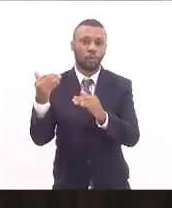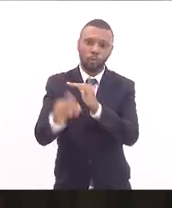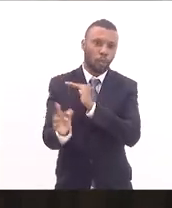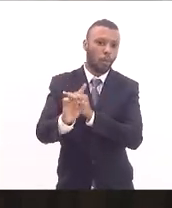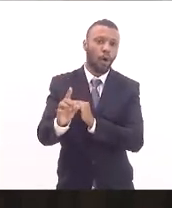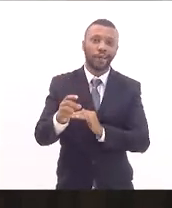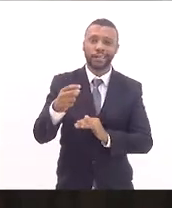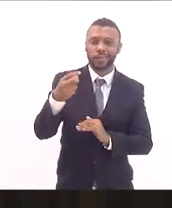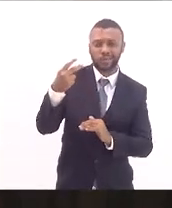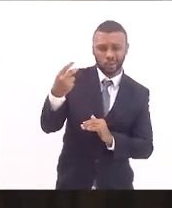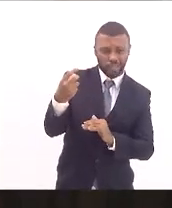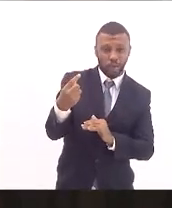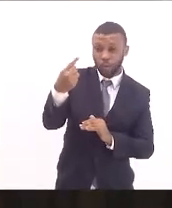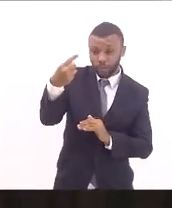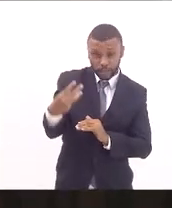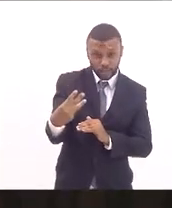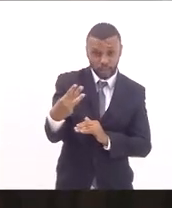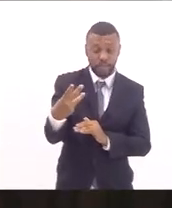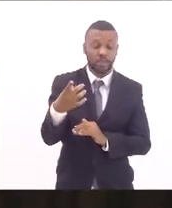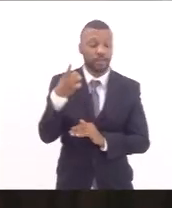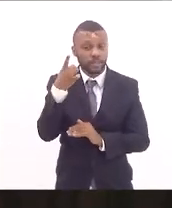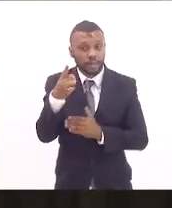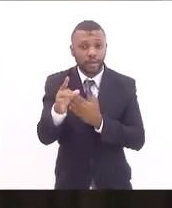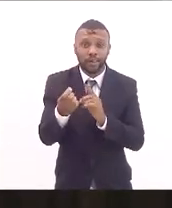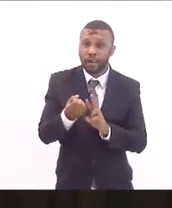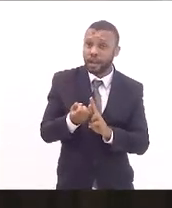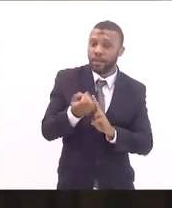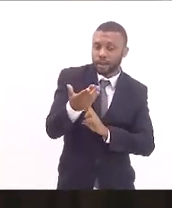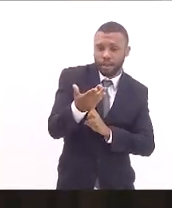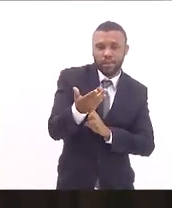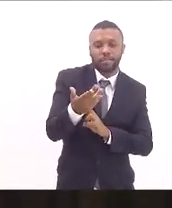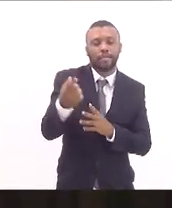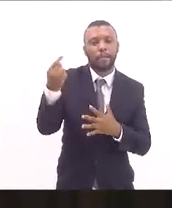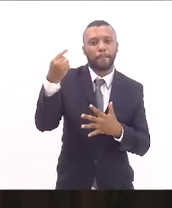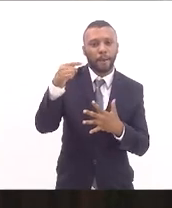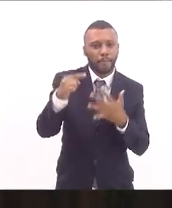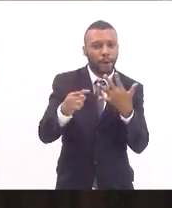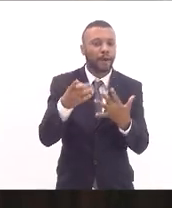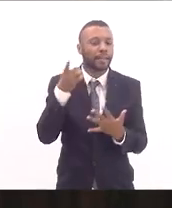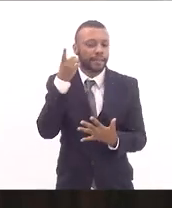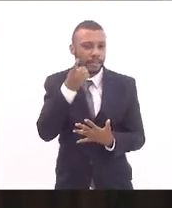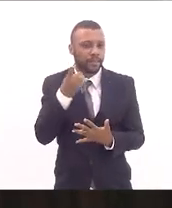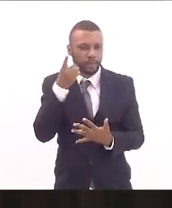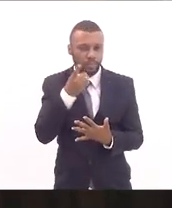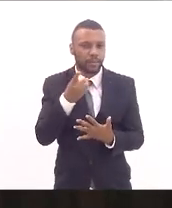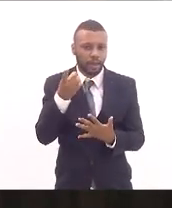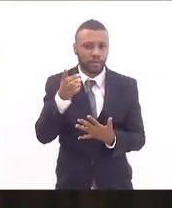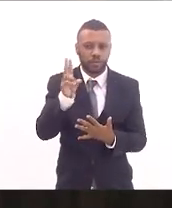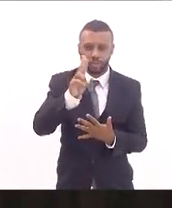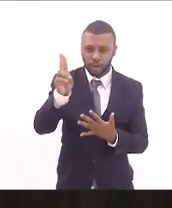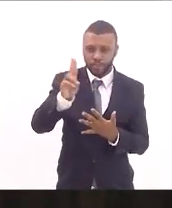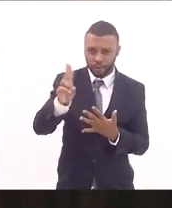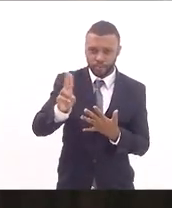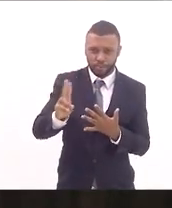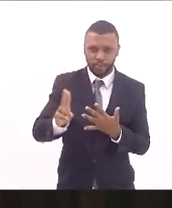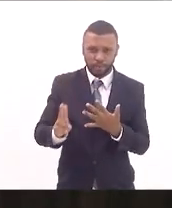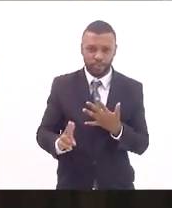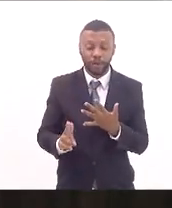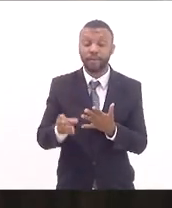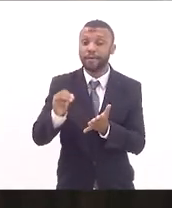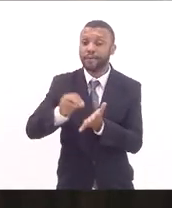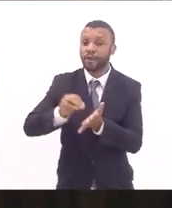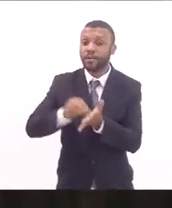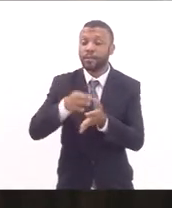relatores deputados mas Pacheco Gustavo tutuca Mônica Francisco Renan poeirinha mas Pacheco e Marcelo cabeleireiro